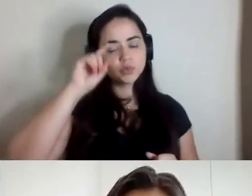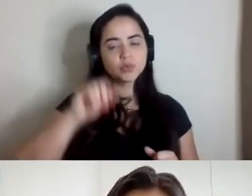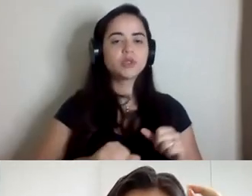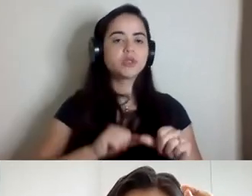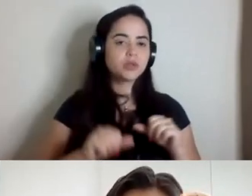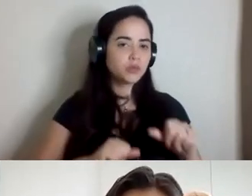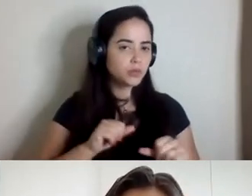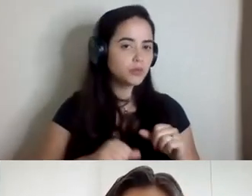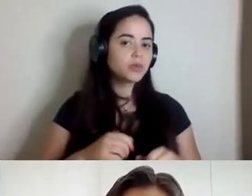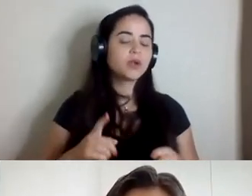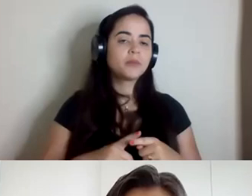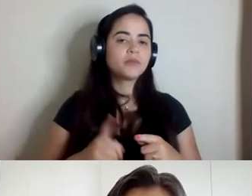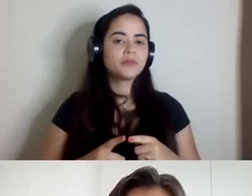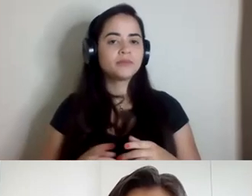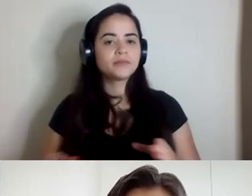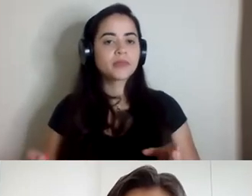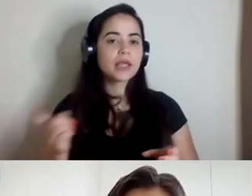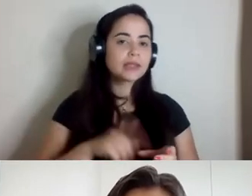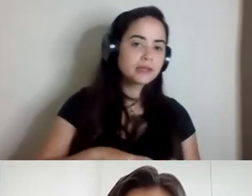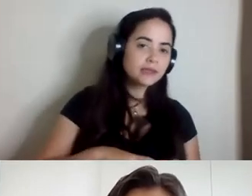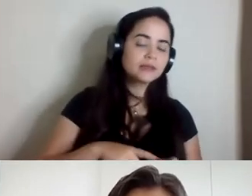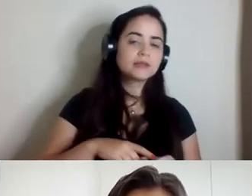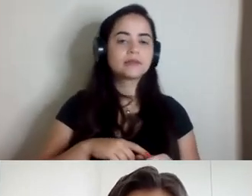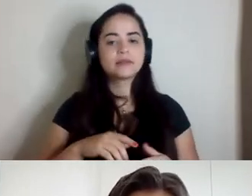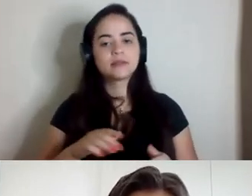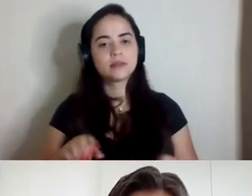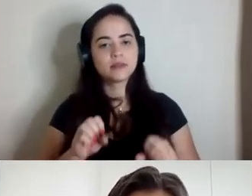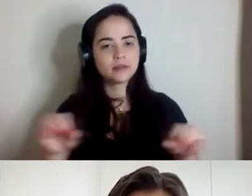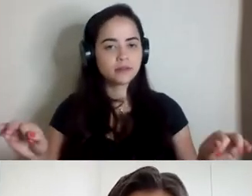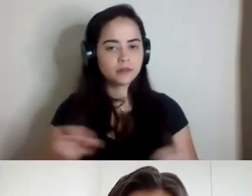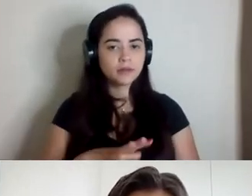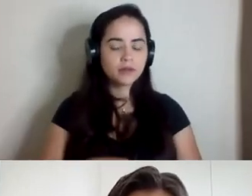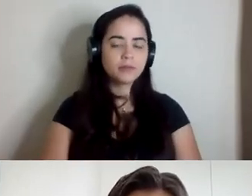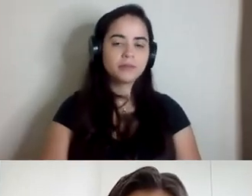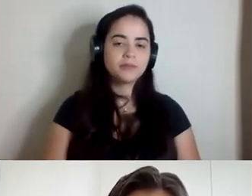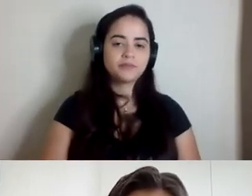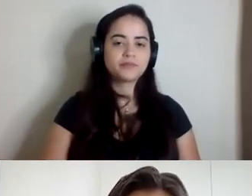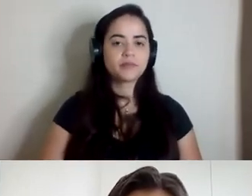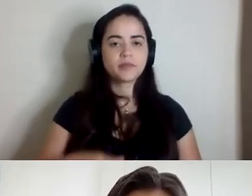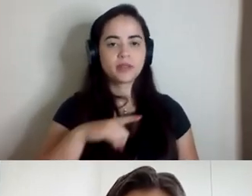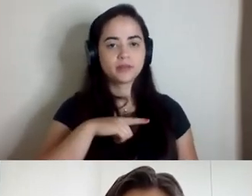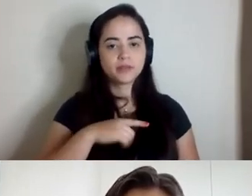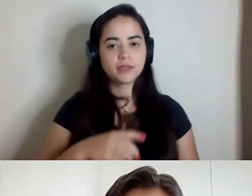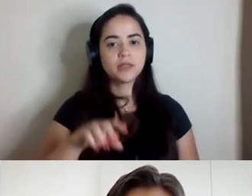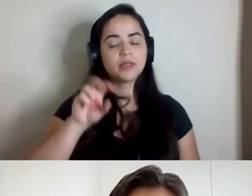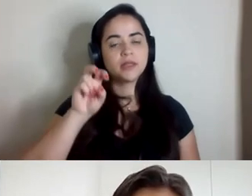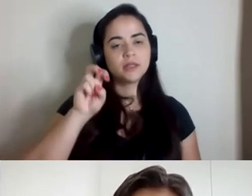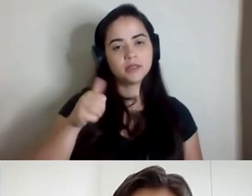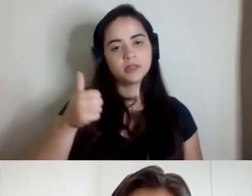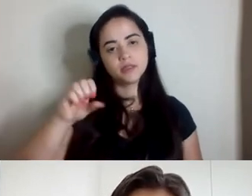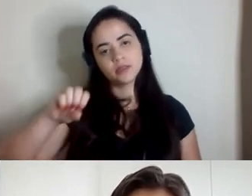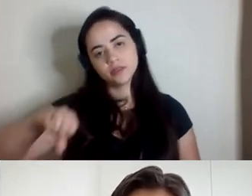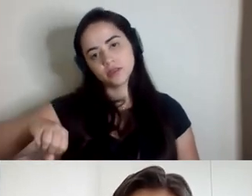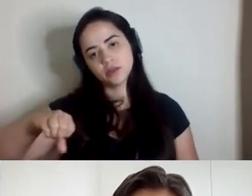né? De entradas e saídas, então tínhamos 519 docentes nesse momento, e a gente está contando a finalização